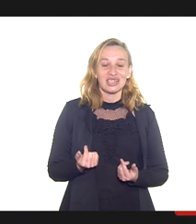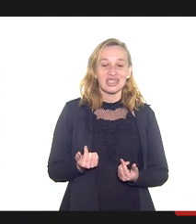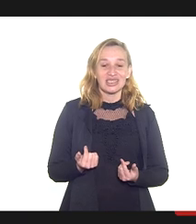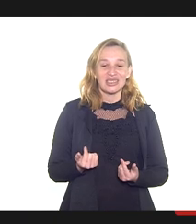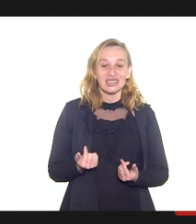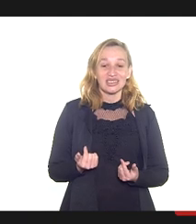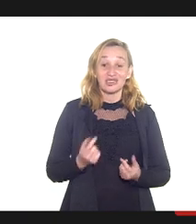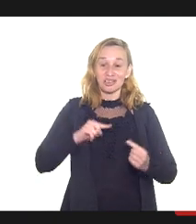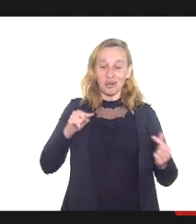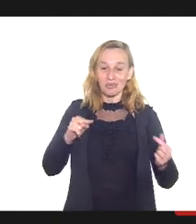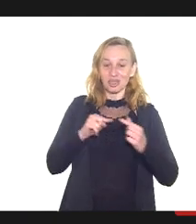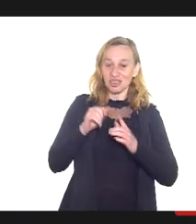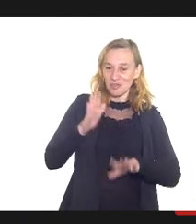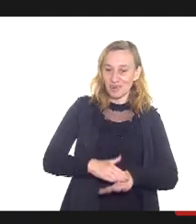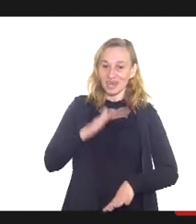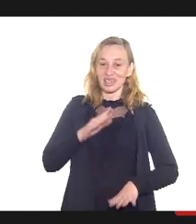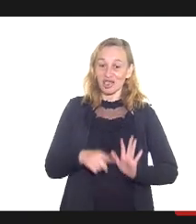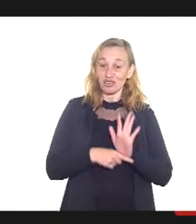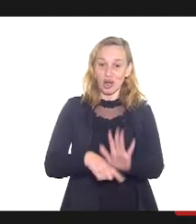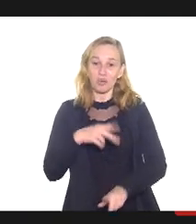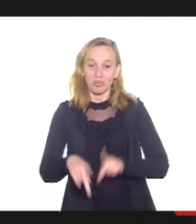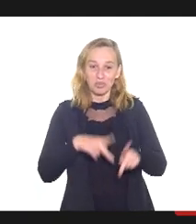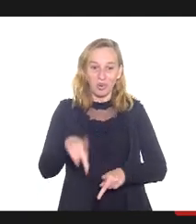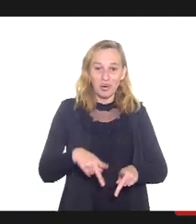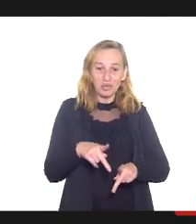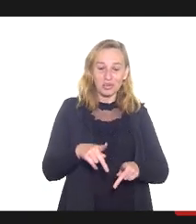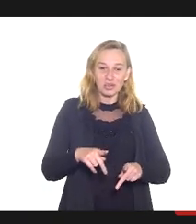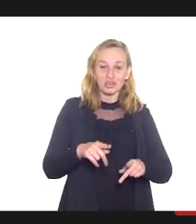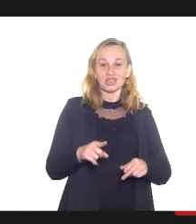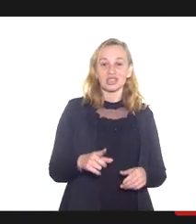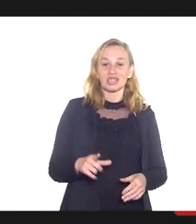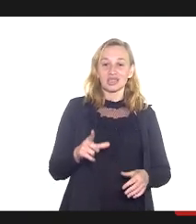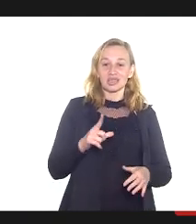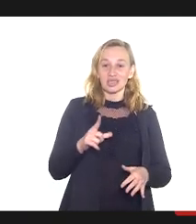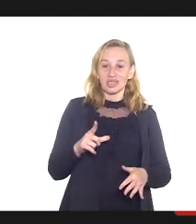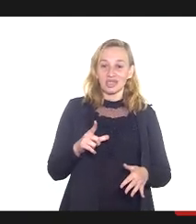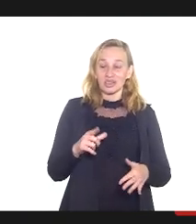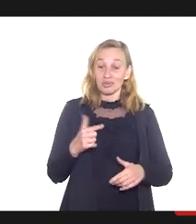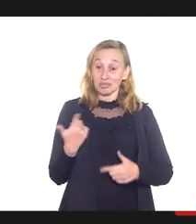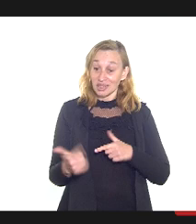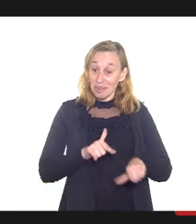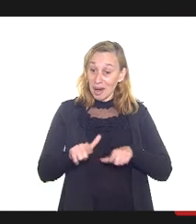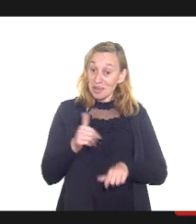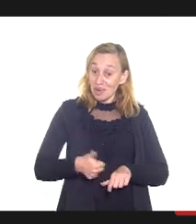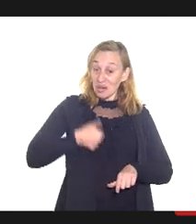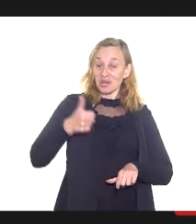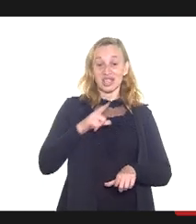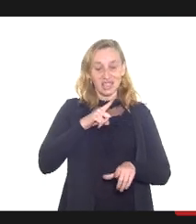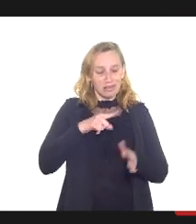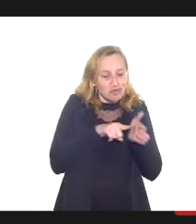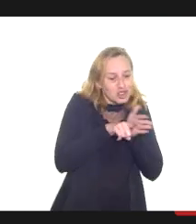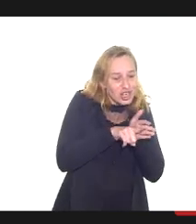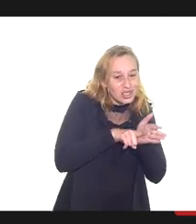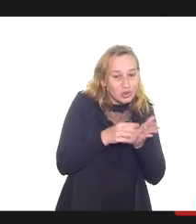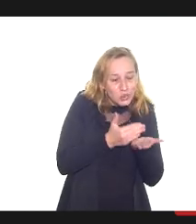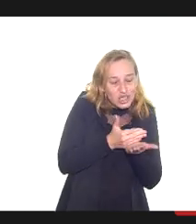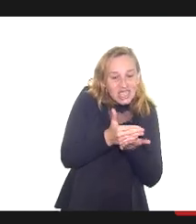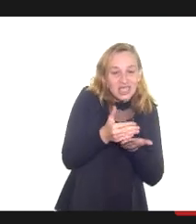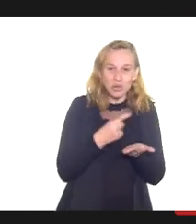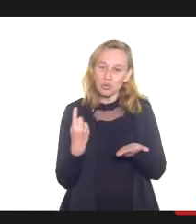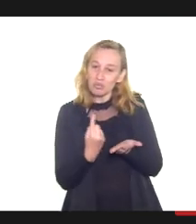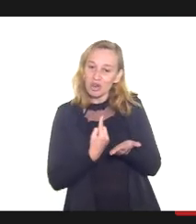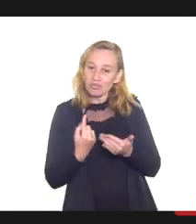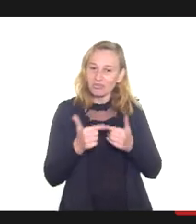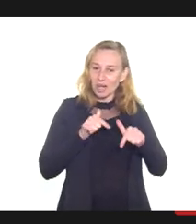nosso maior objetivo, que é a população. Uma das maiores atribuições que nós temos é a fiscalização. E no início do mandato, eu senti